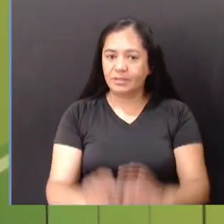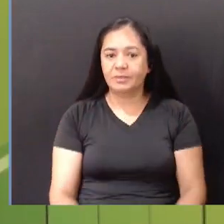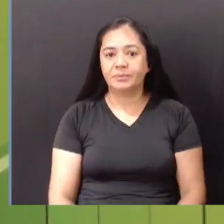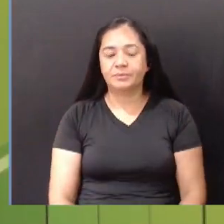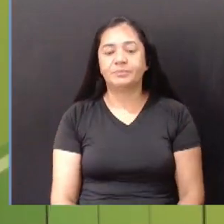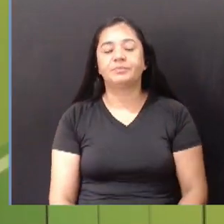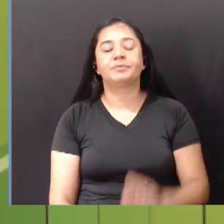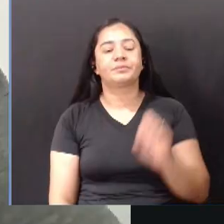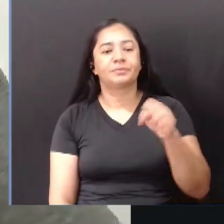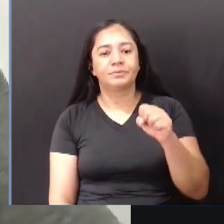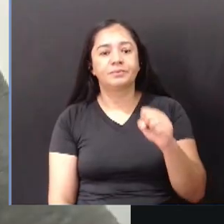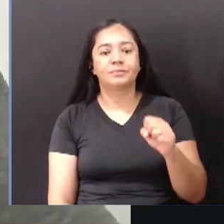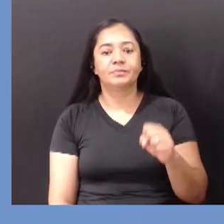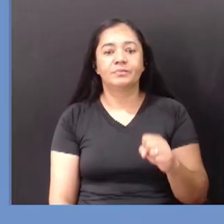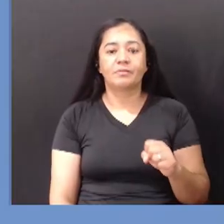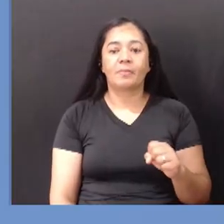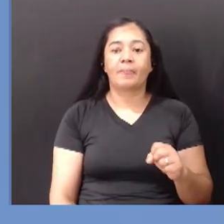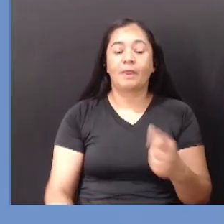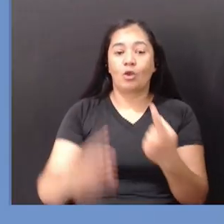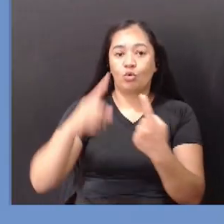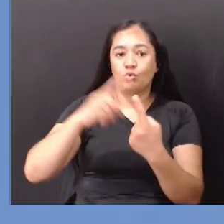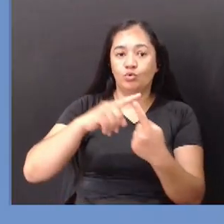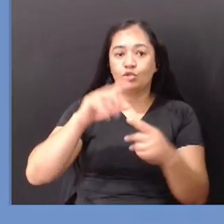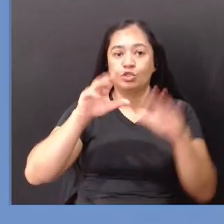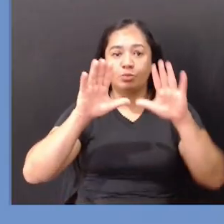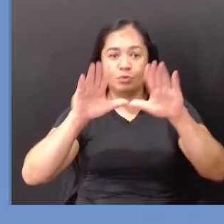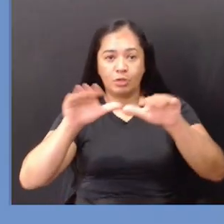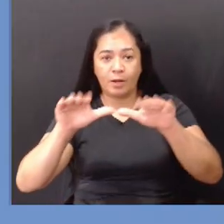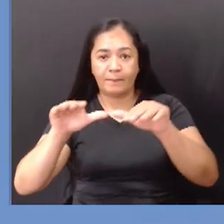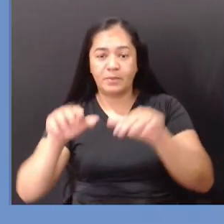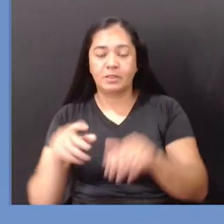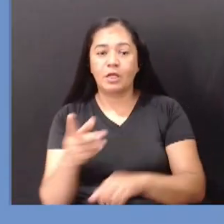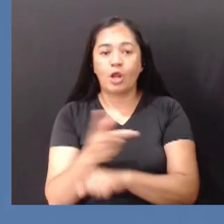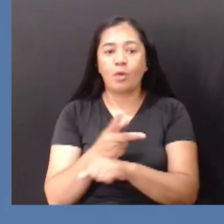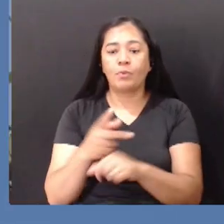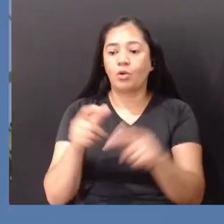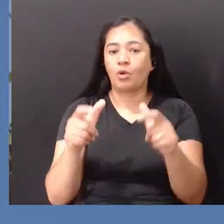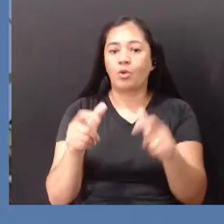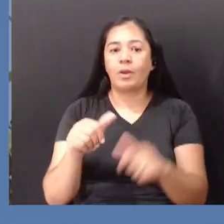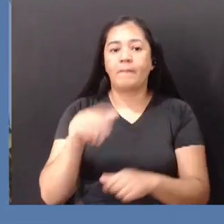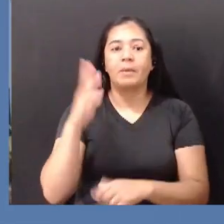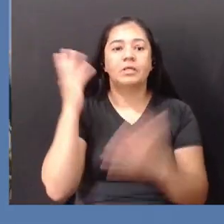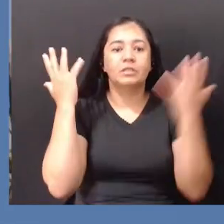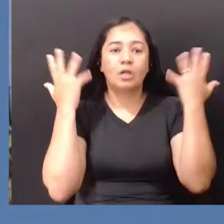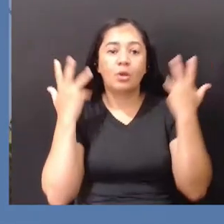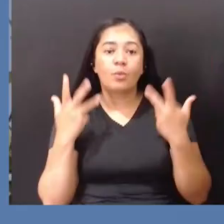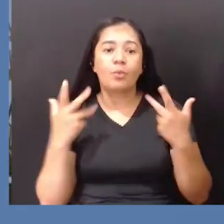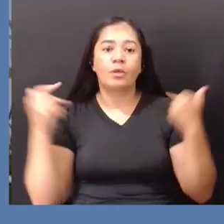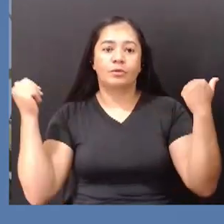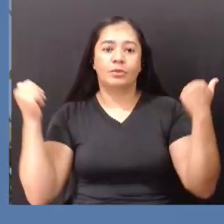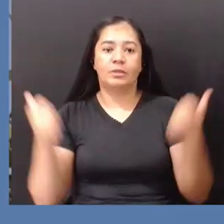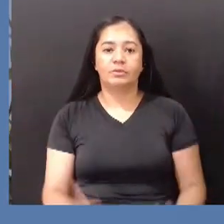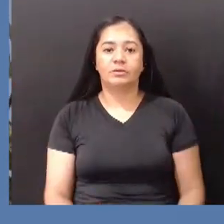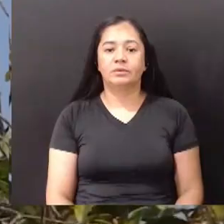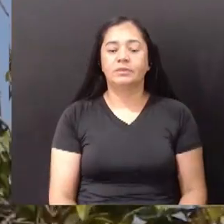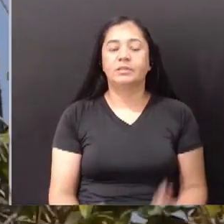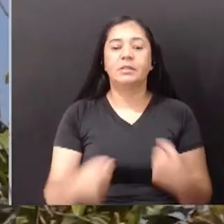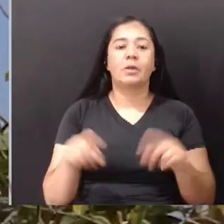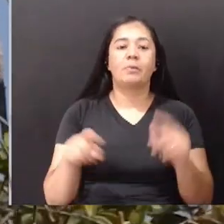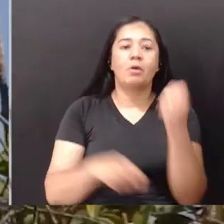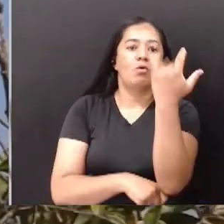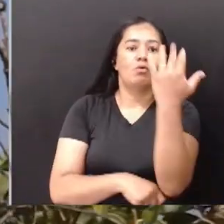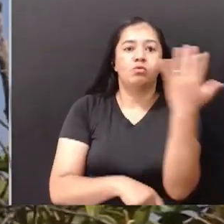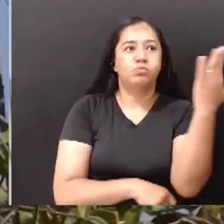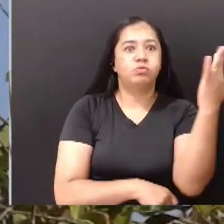conceito? Isso, o acauã, pela especialidade dele, ele vai procurar lugares mais naturais, não necessariamente